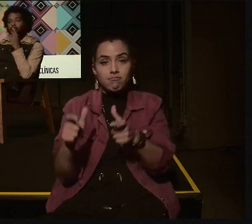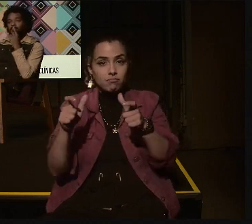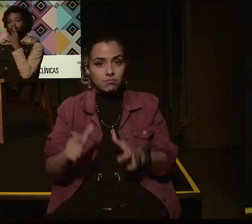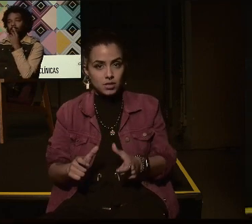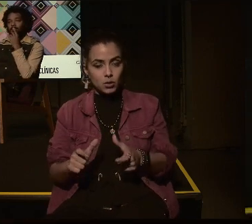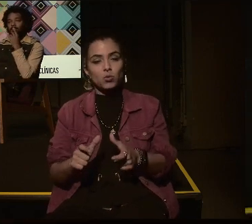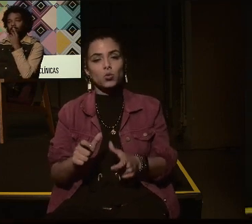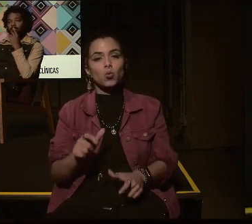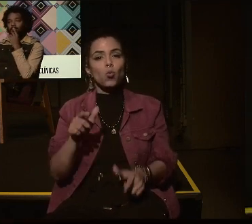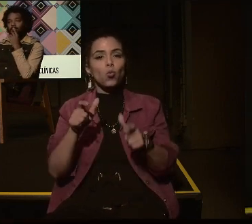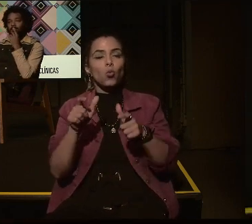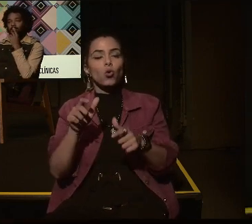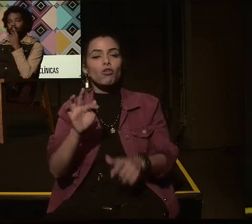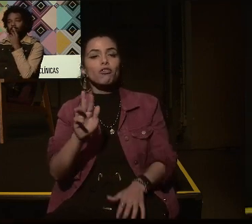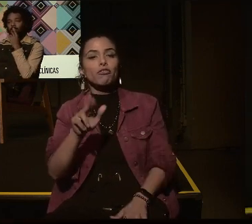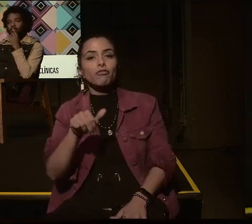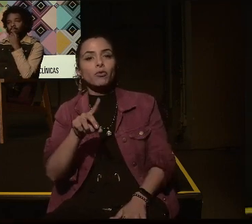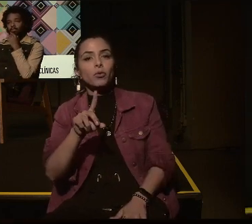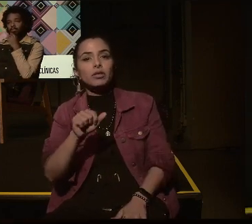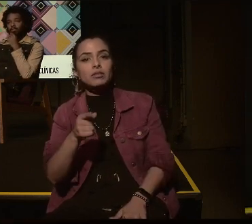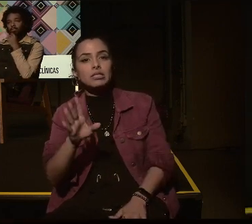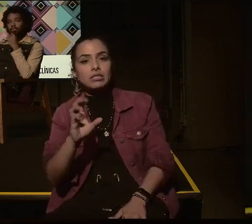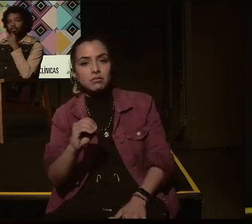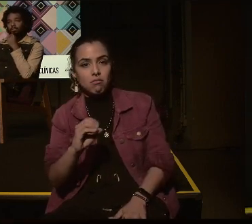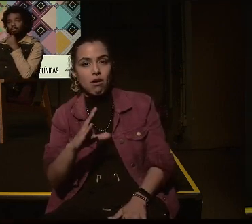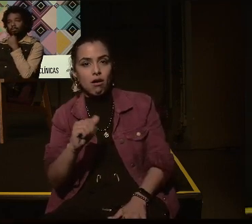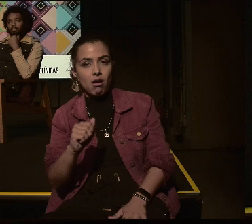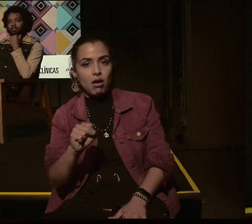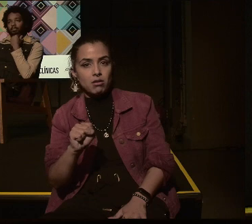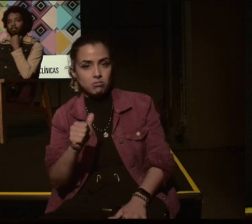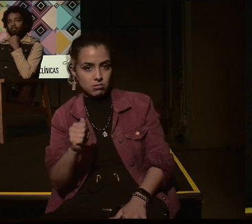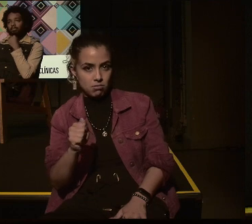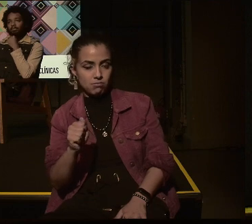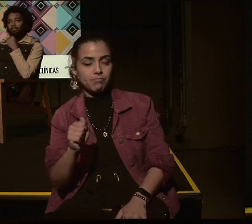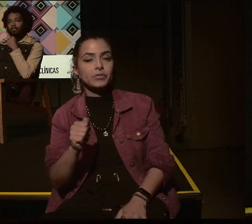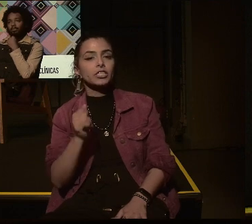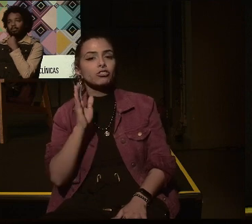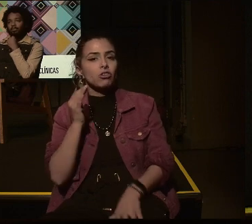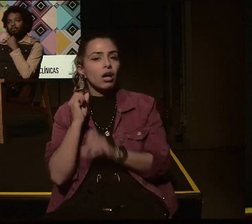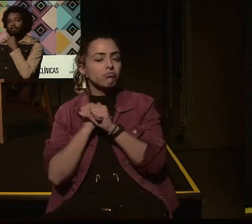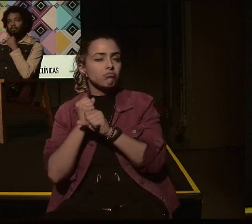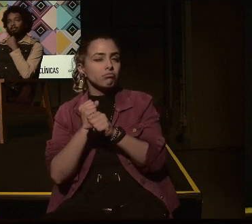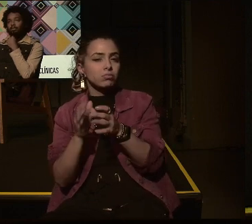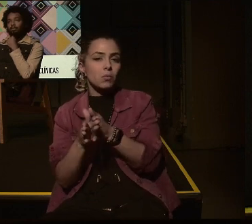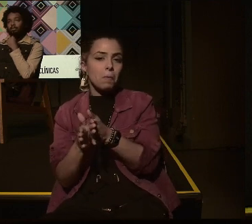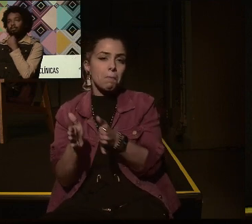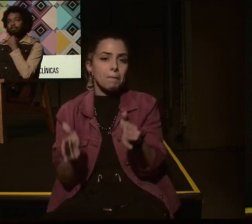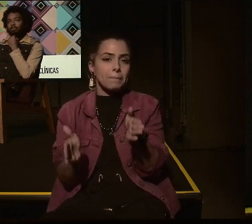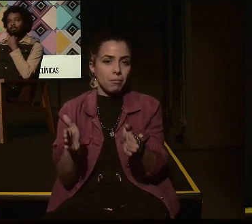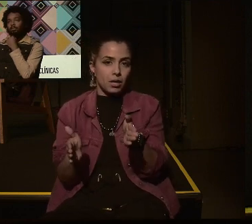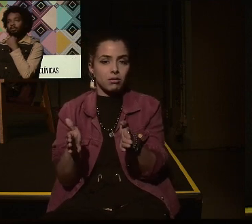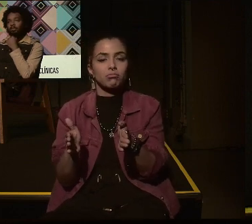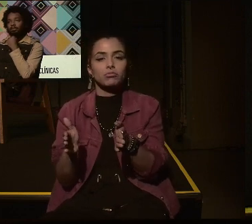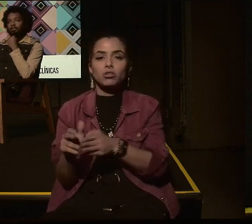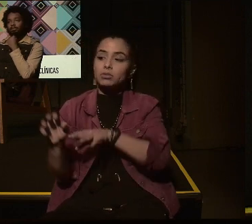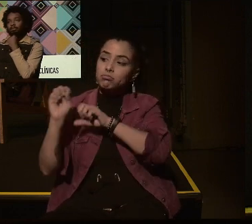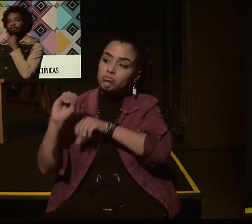também trabalhei um tempo com letramento racial para algumas